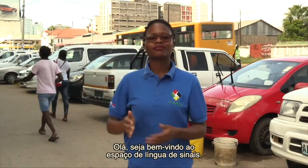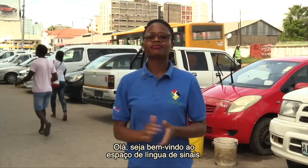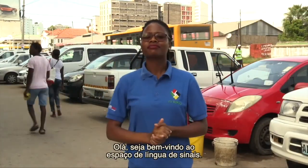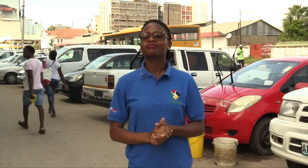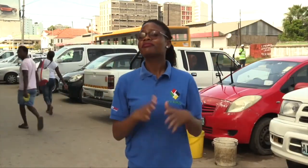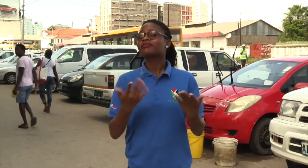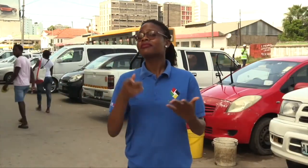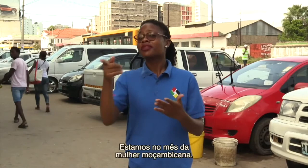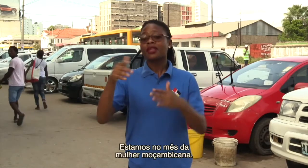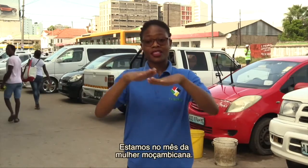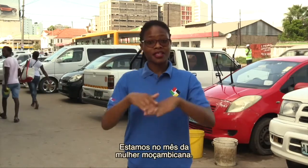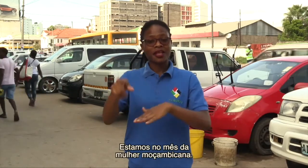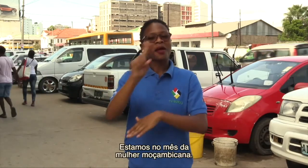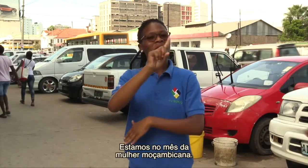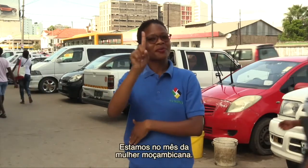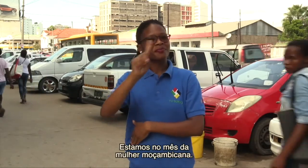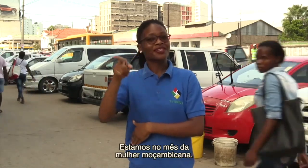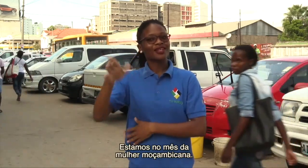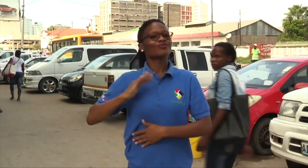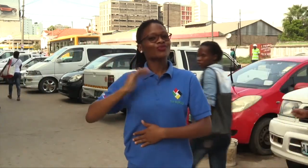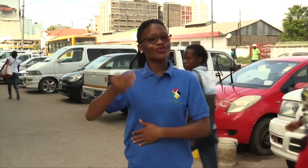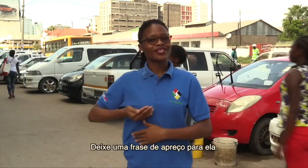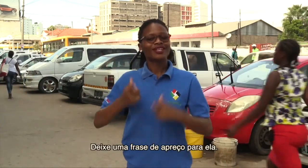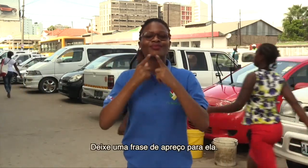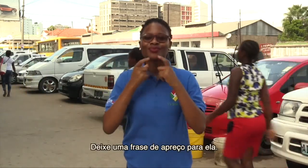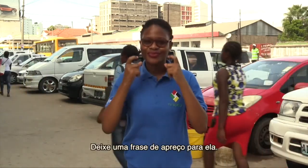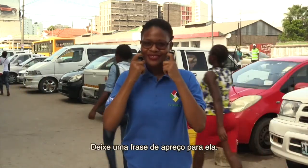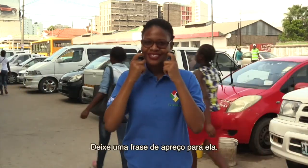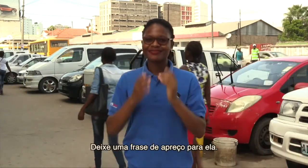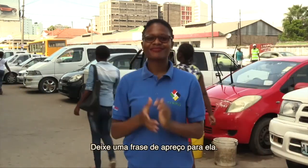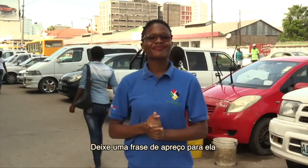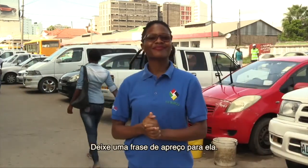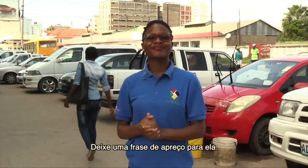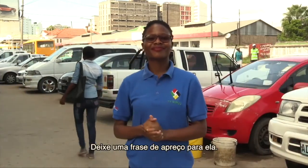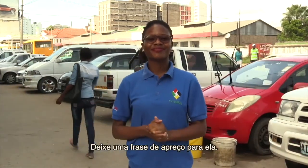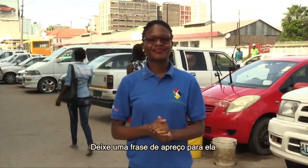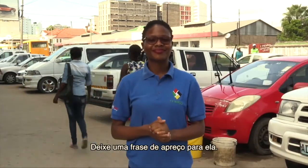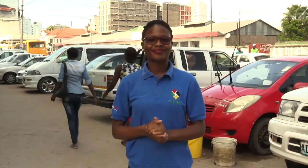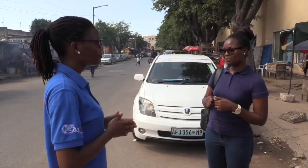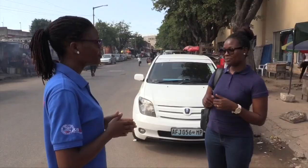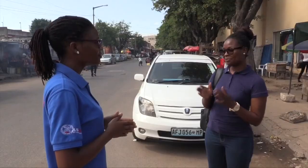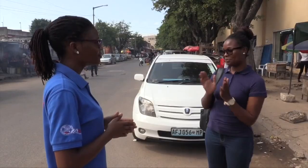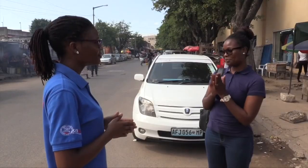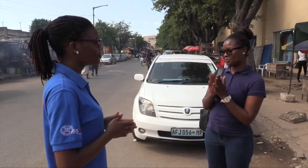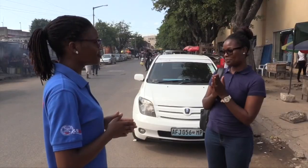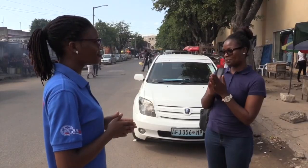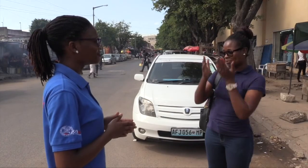língua de sinais. Estamos no mês da mulher moçambicana. Deixe uma frase de apreço para ela.